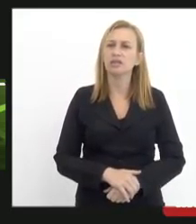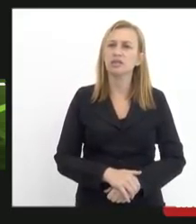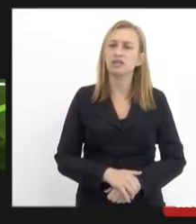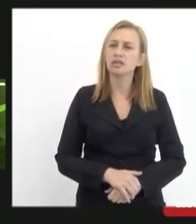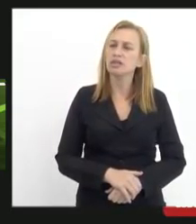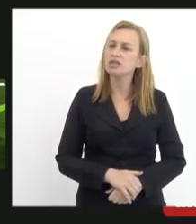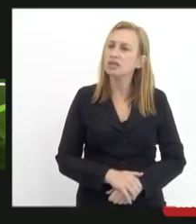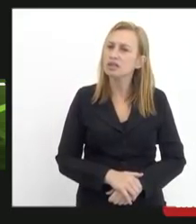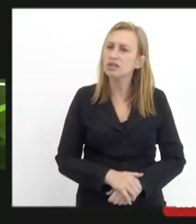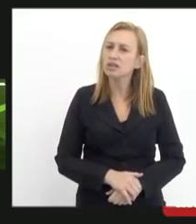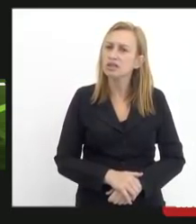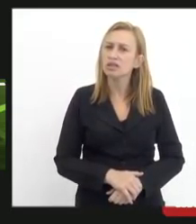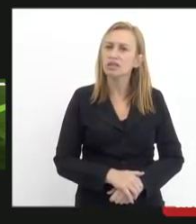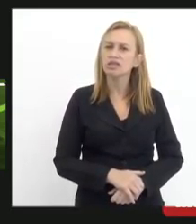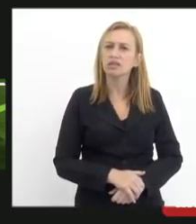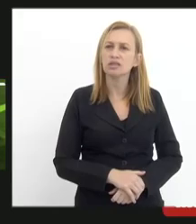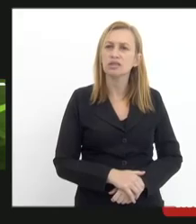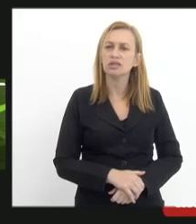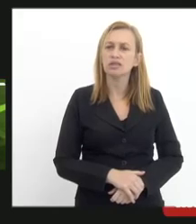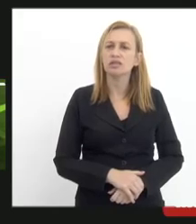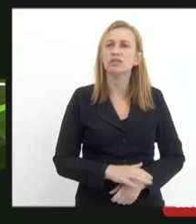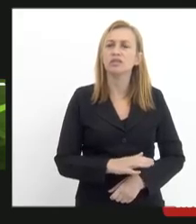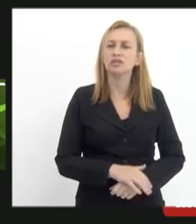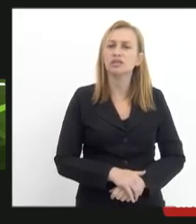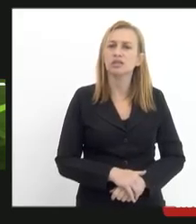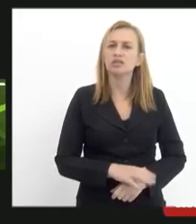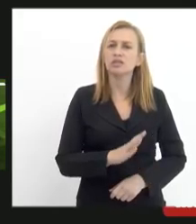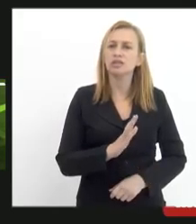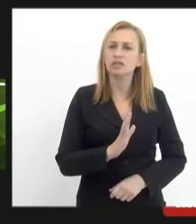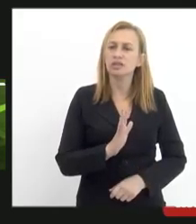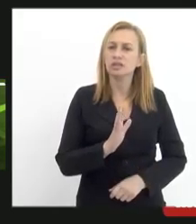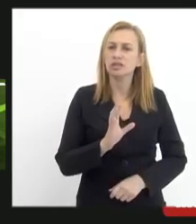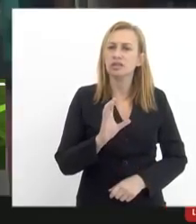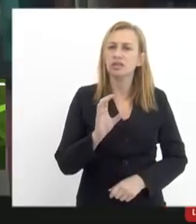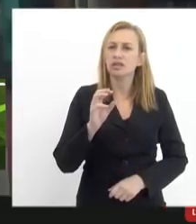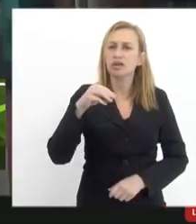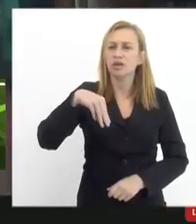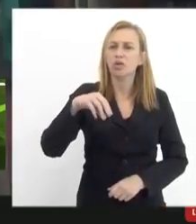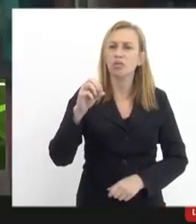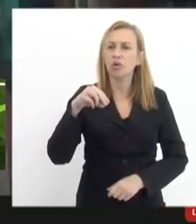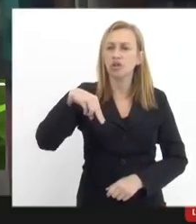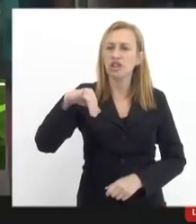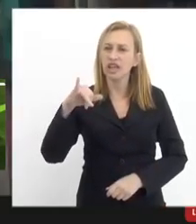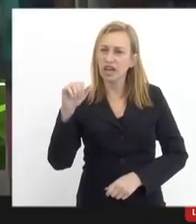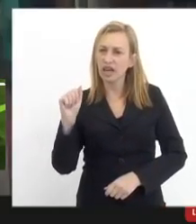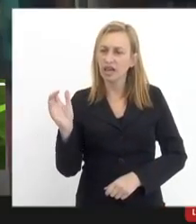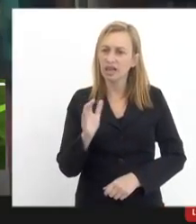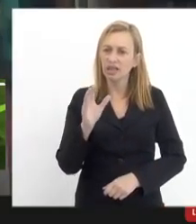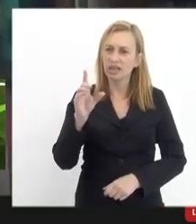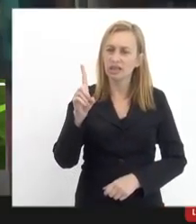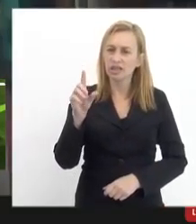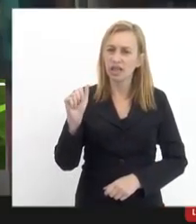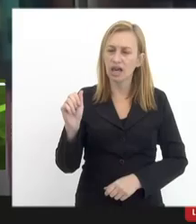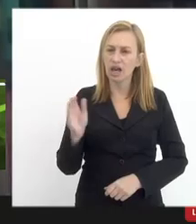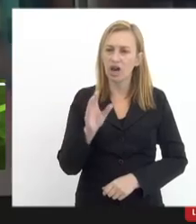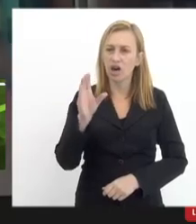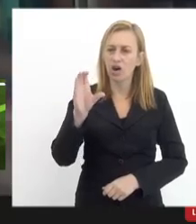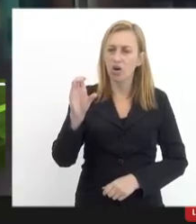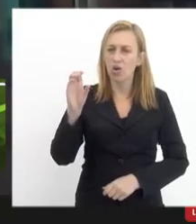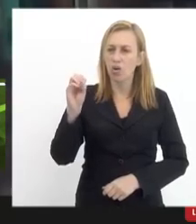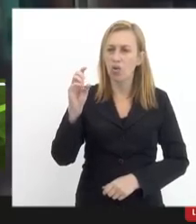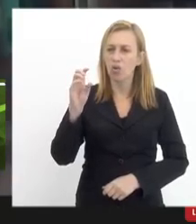que já se identificou, a companheira Mônica da Costa. Eu gostaria de passar a palavra